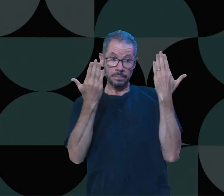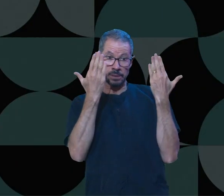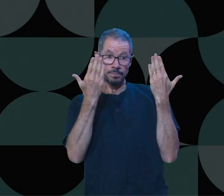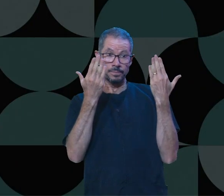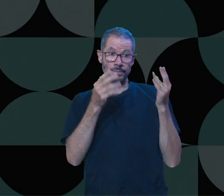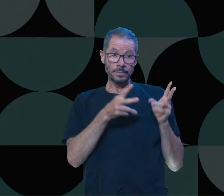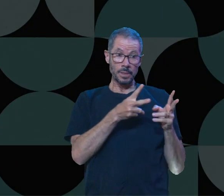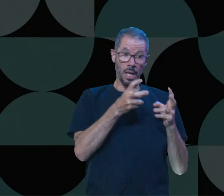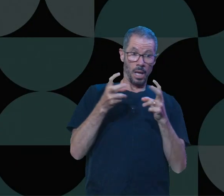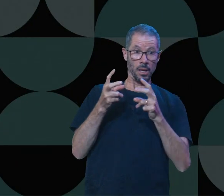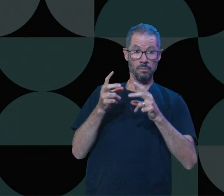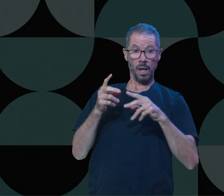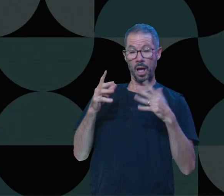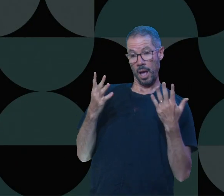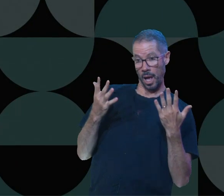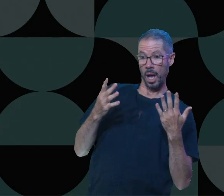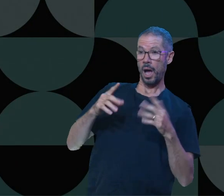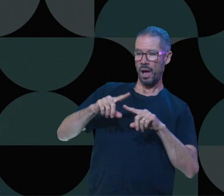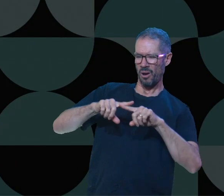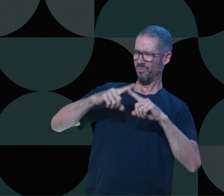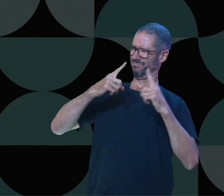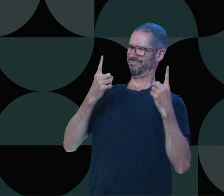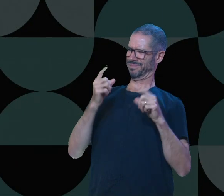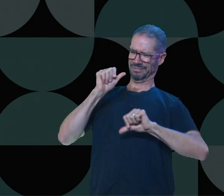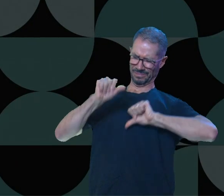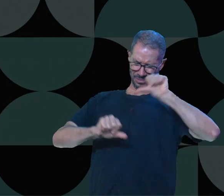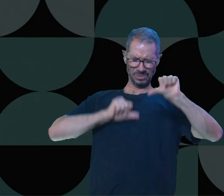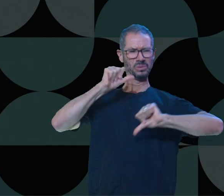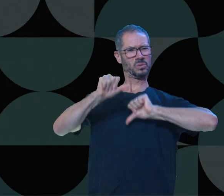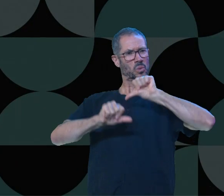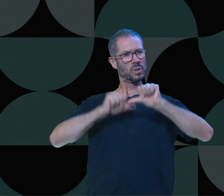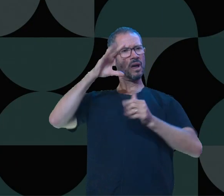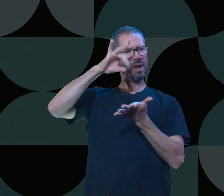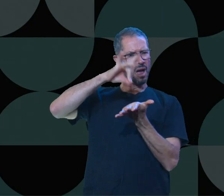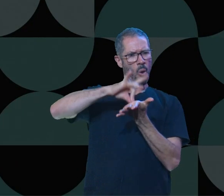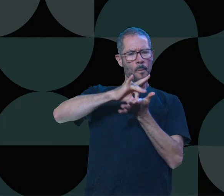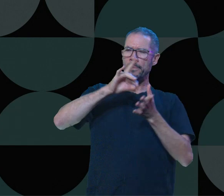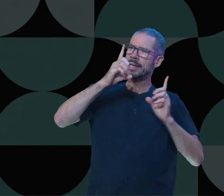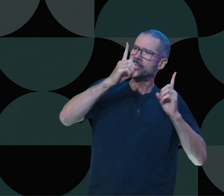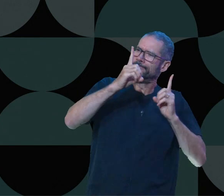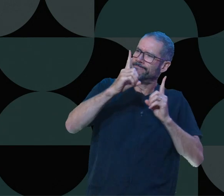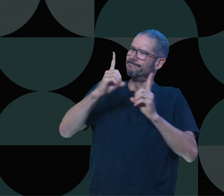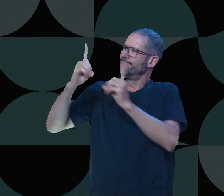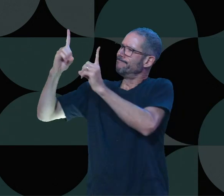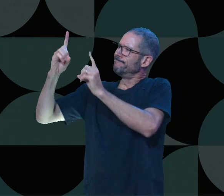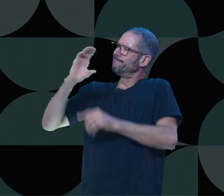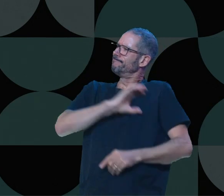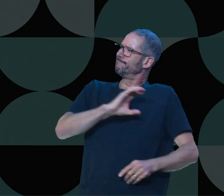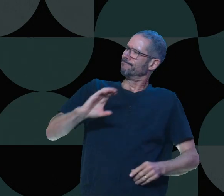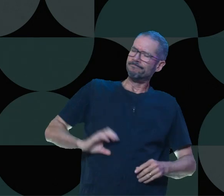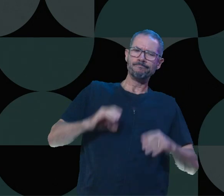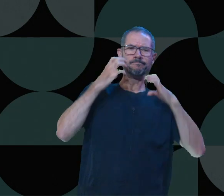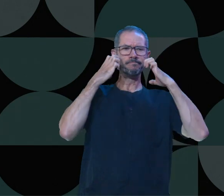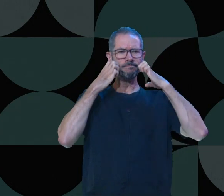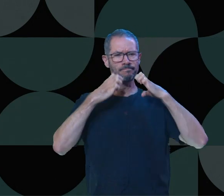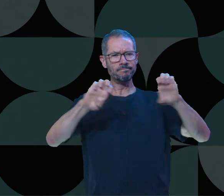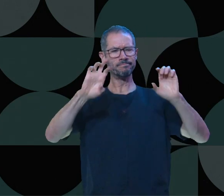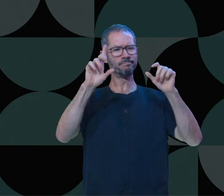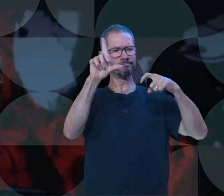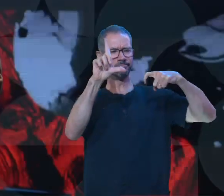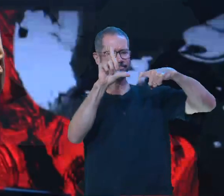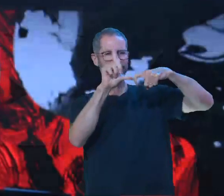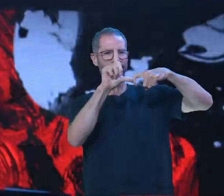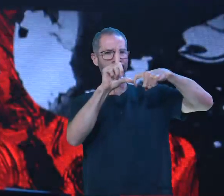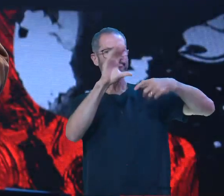vê, será que vale tanto a pena assim se tornar realmente um discípulo de Cristo? Aqui no Evangelho de Lucas, nesse tempo aqui